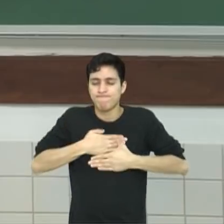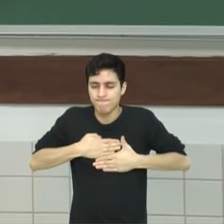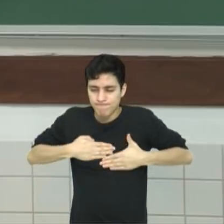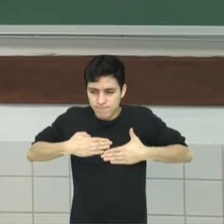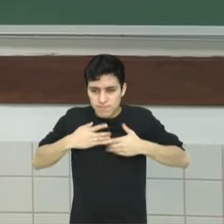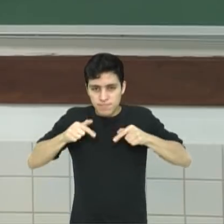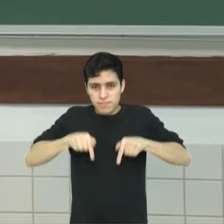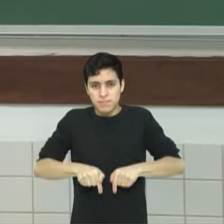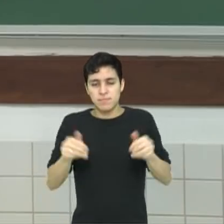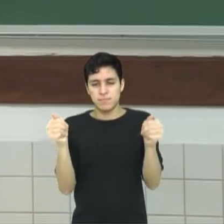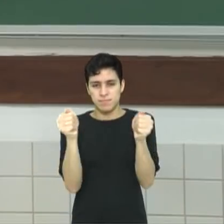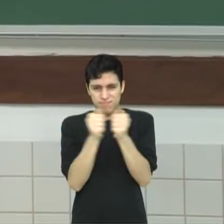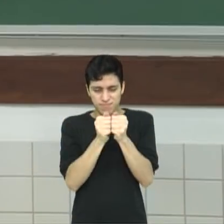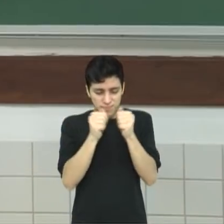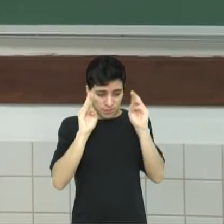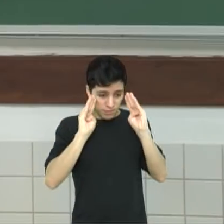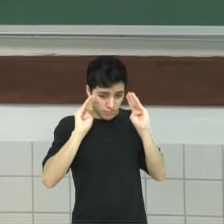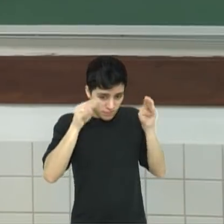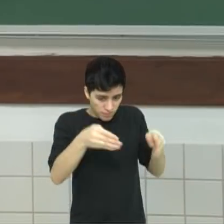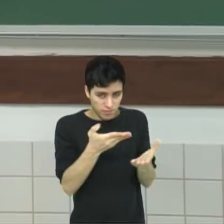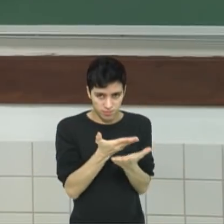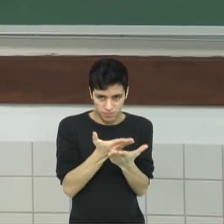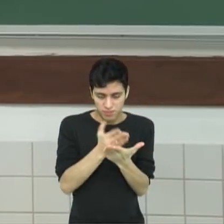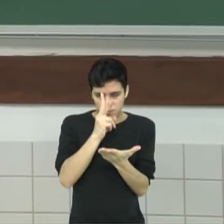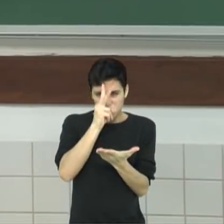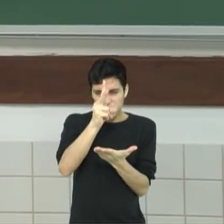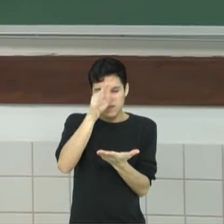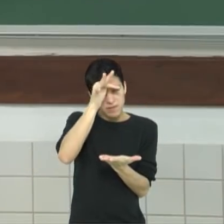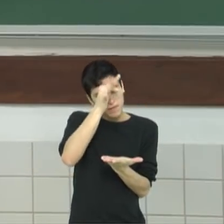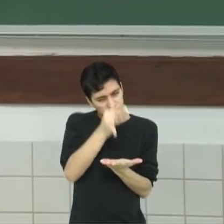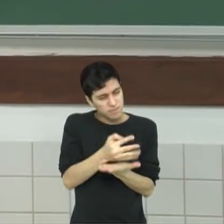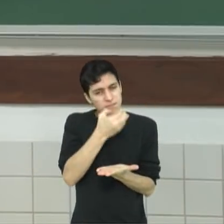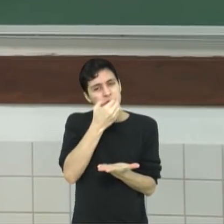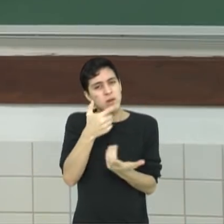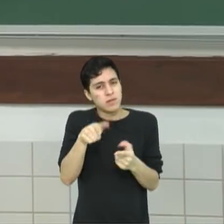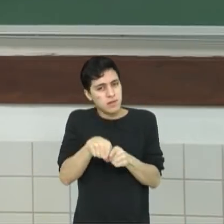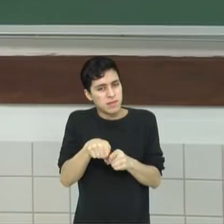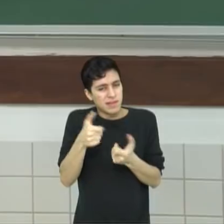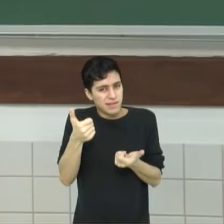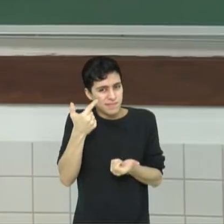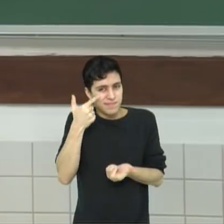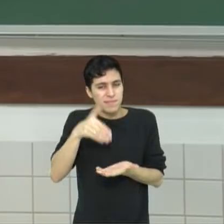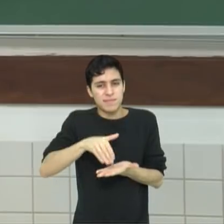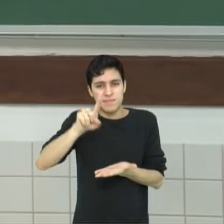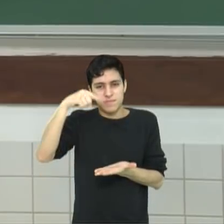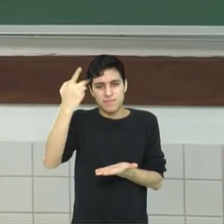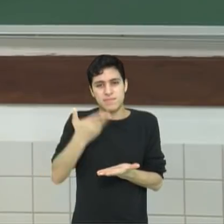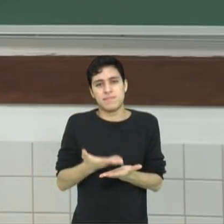vocês nessa. Foco nos estudos, força, um pouquinho de fé não faz mal a ninguém. Valeu, até!